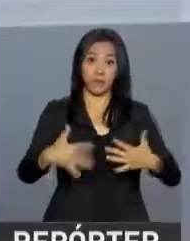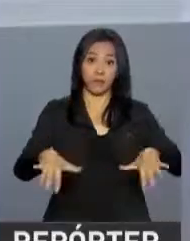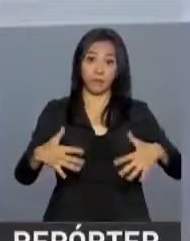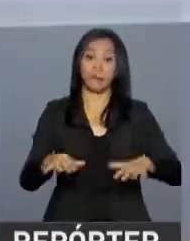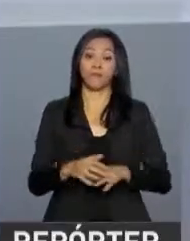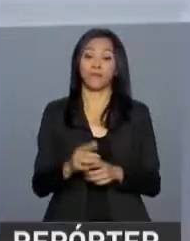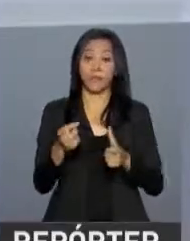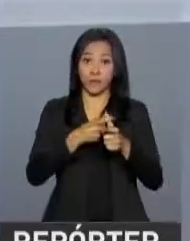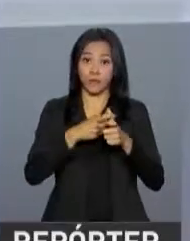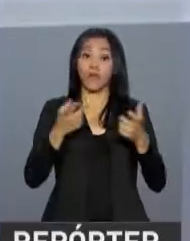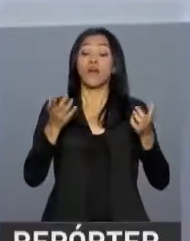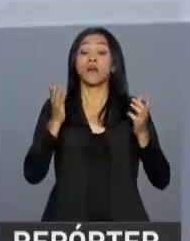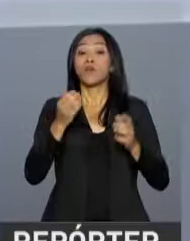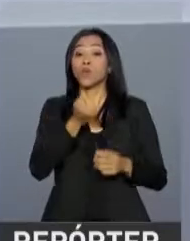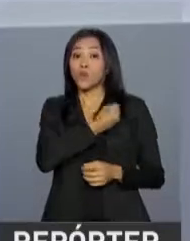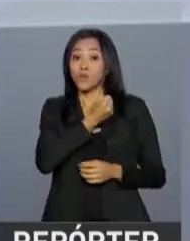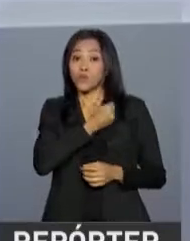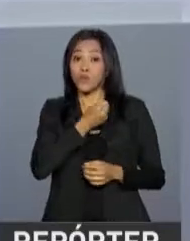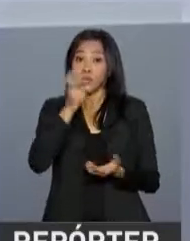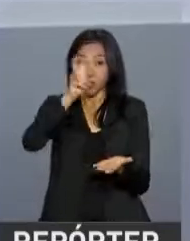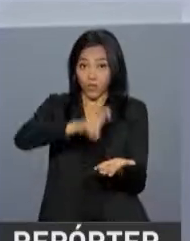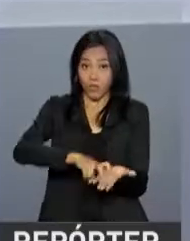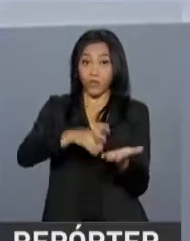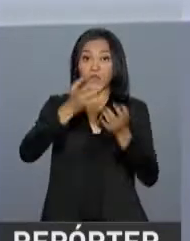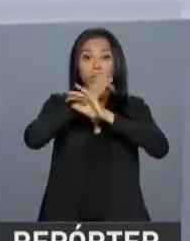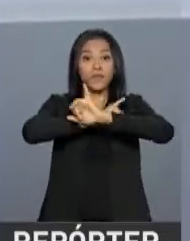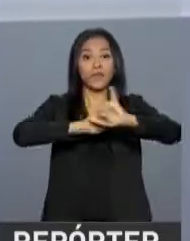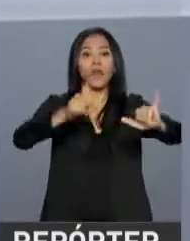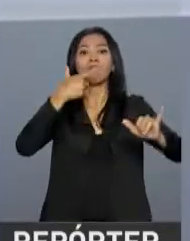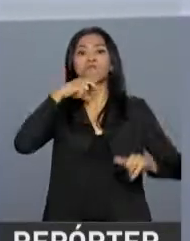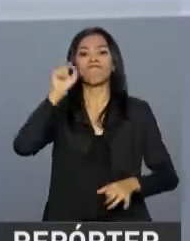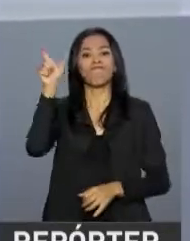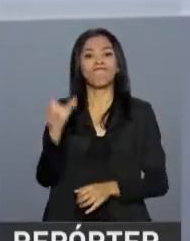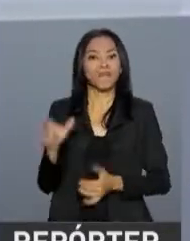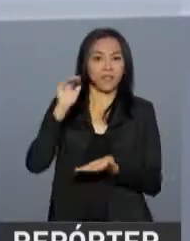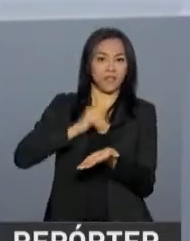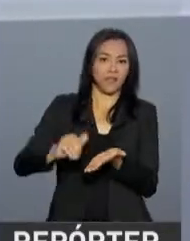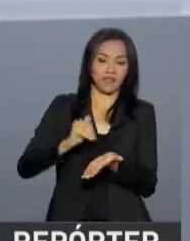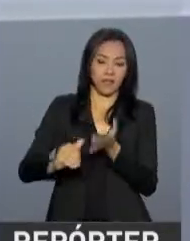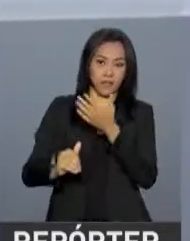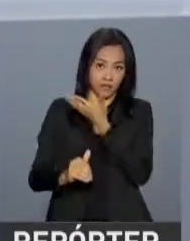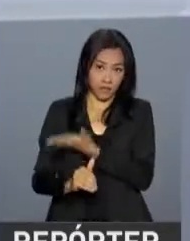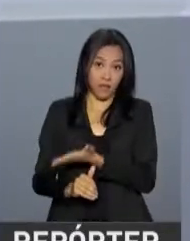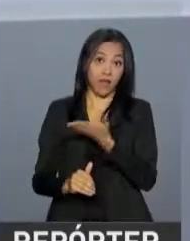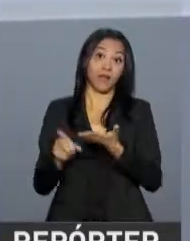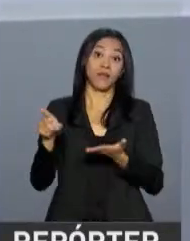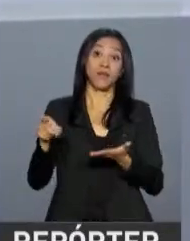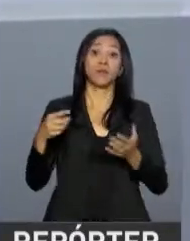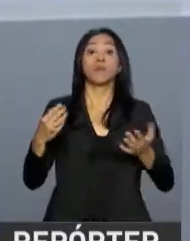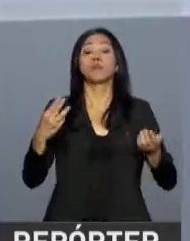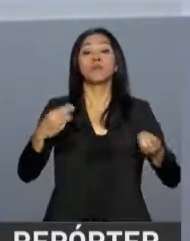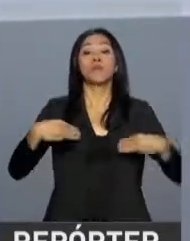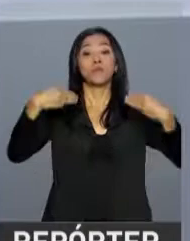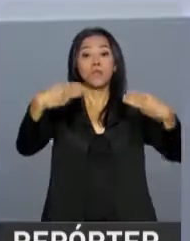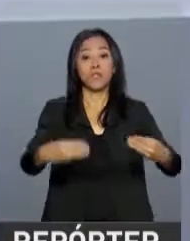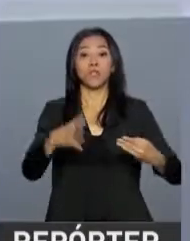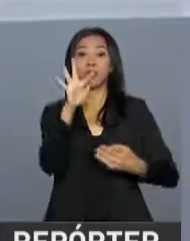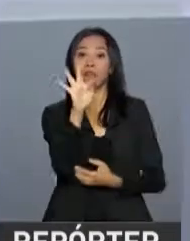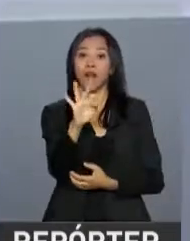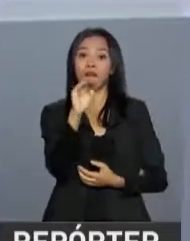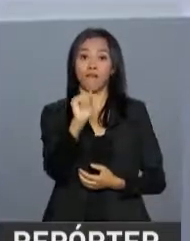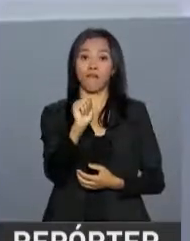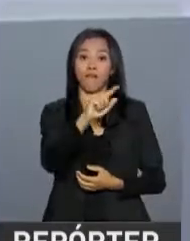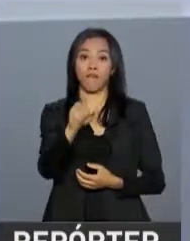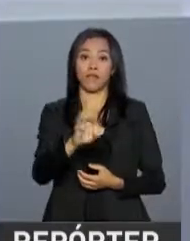números foram divulgados na manhã desta segunda feira pelo secretário de previdência do ministério da fazenda marcelo caetano segundo ele